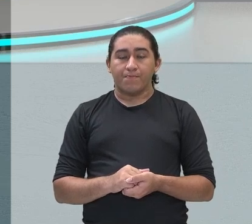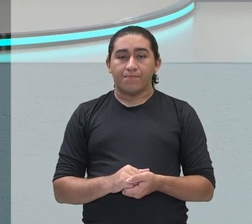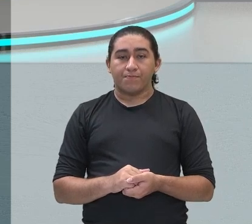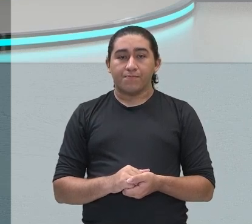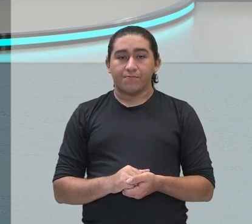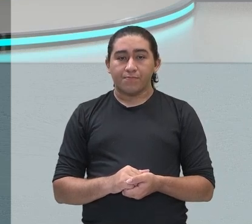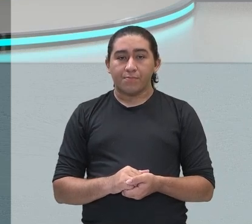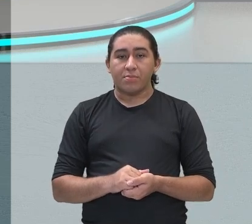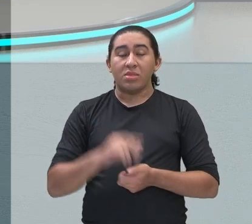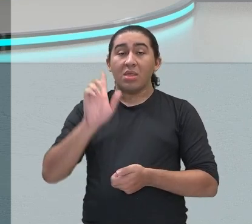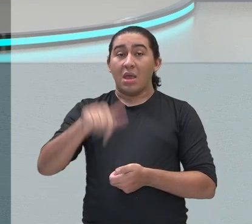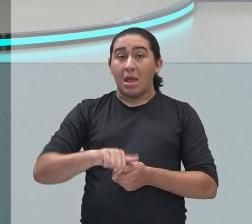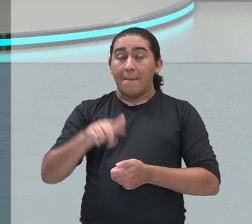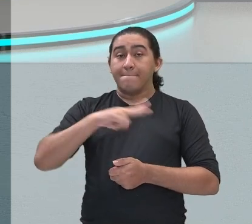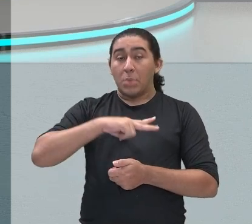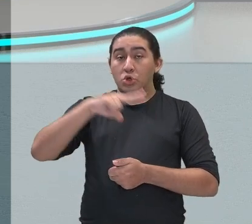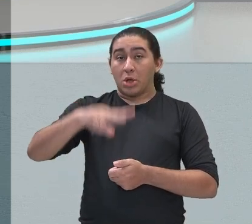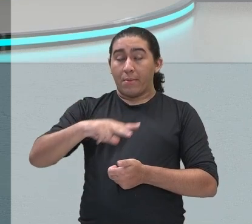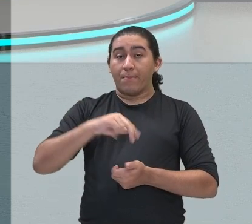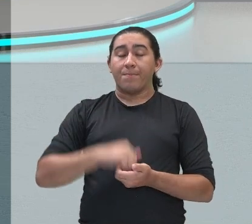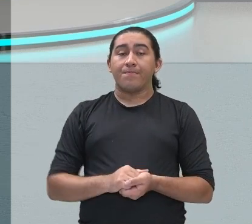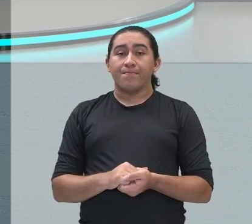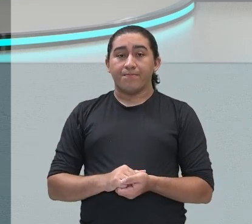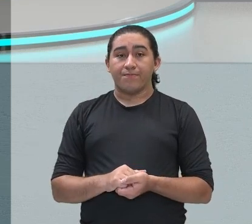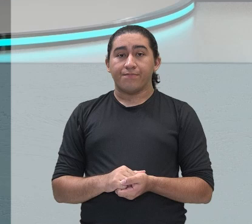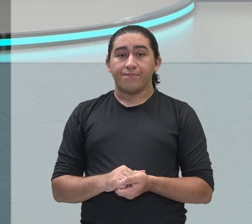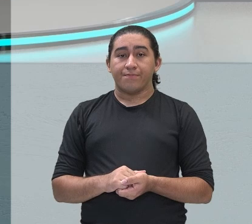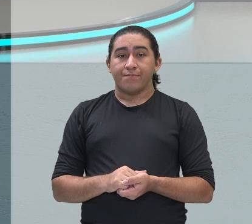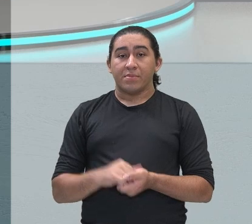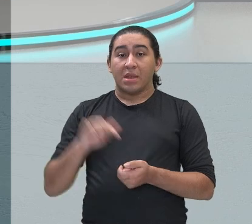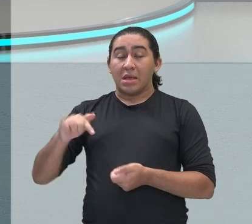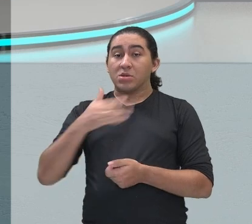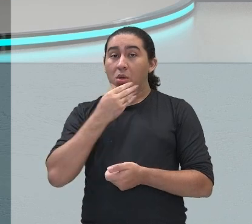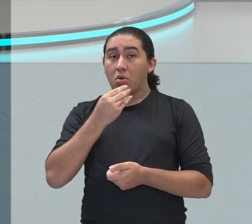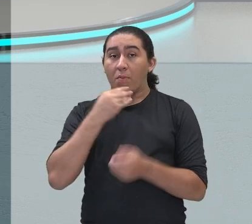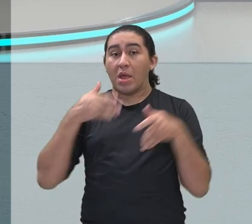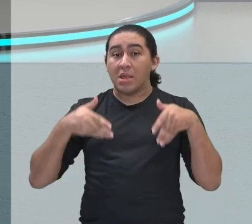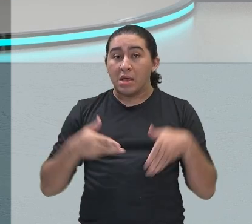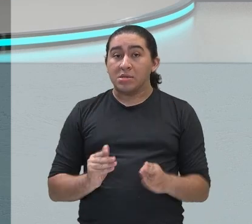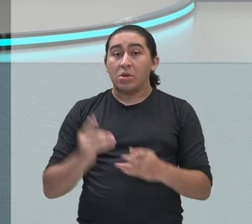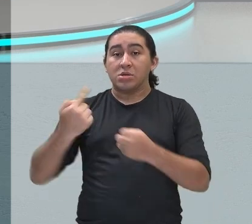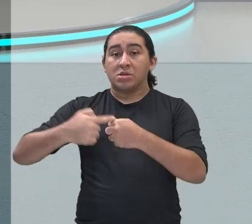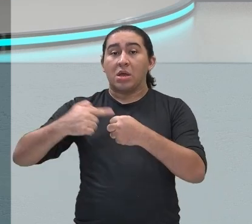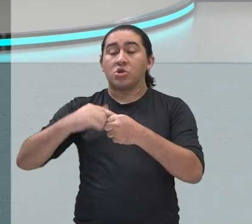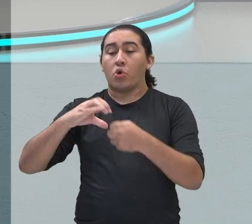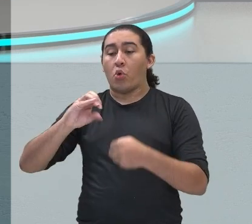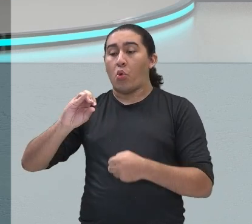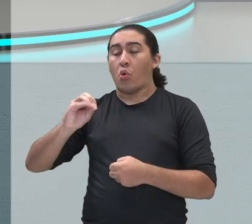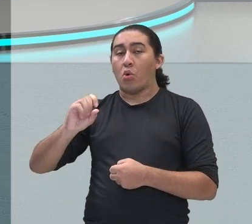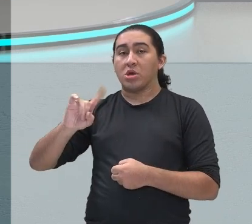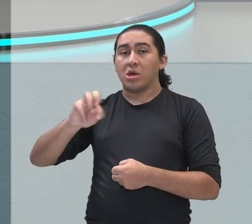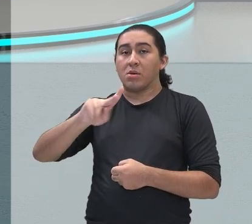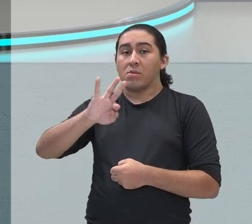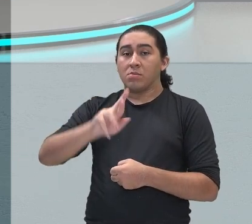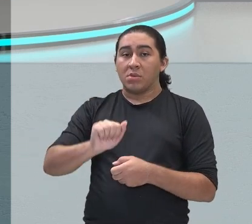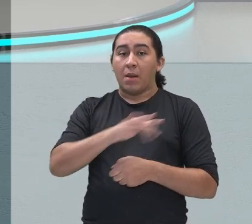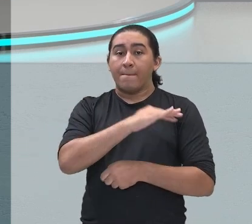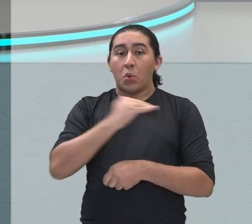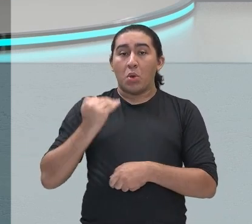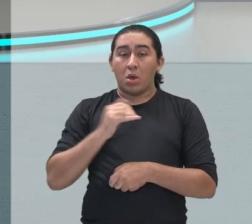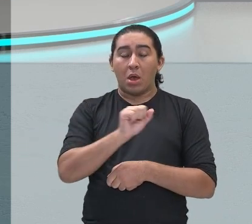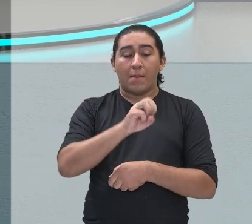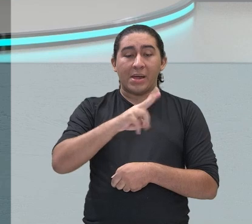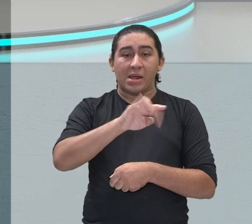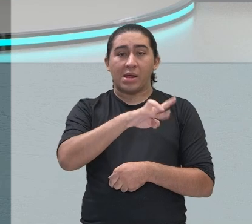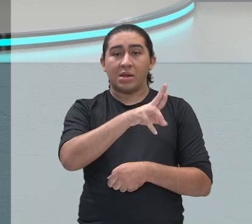em Portugal. Sá de Miranda nasceu em Coimbra e morreu em Amares, interior